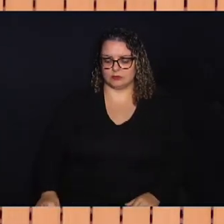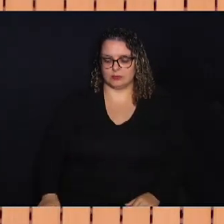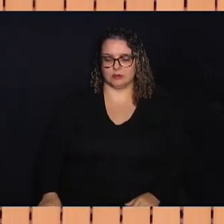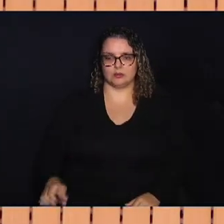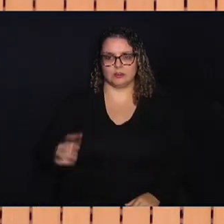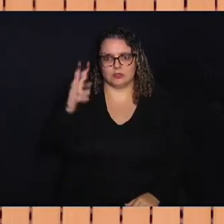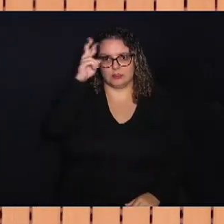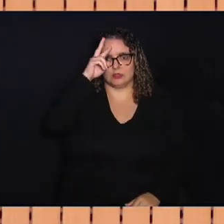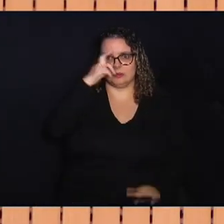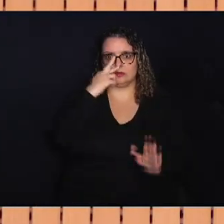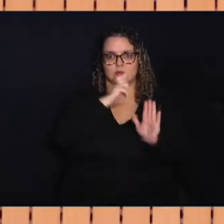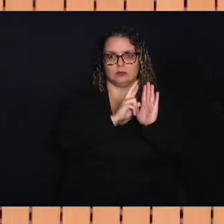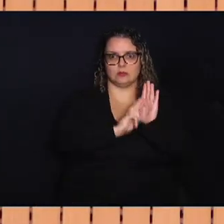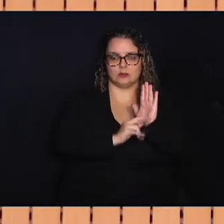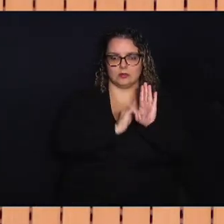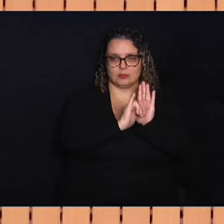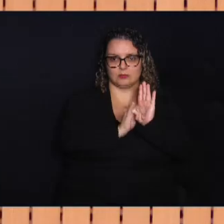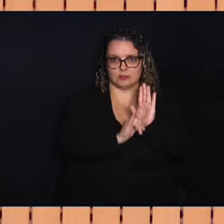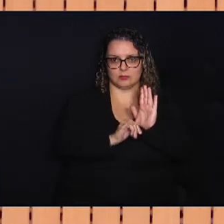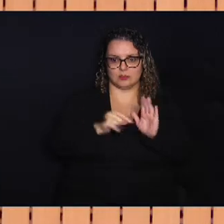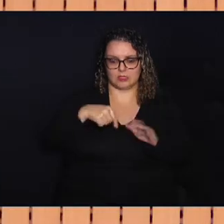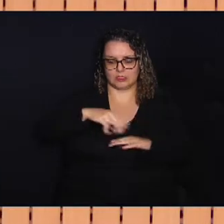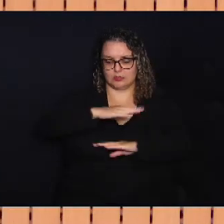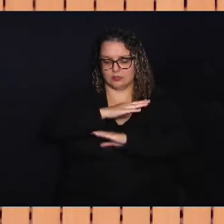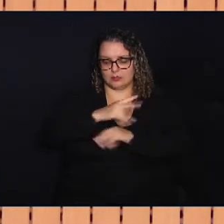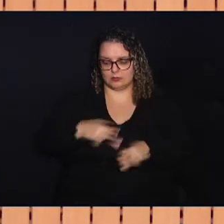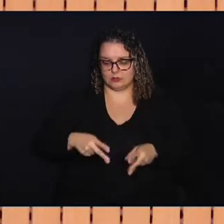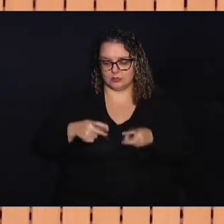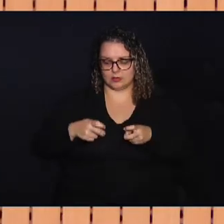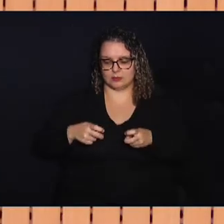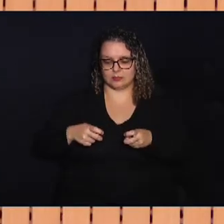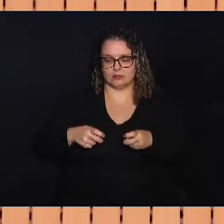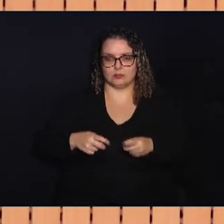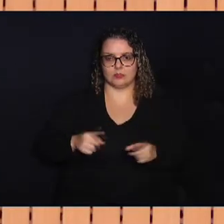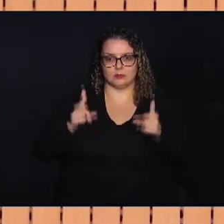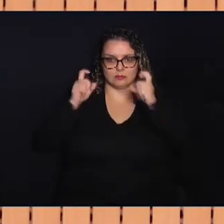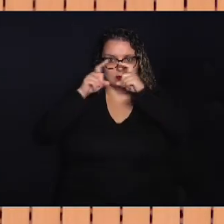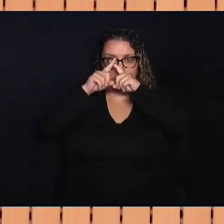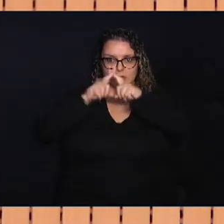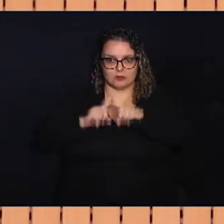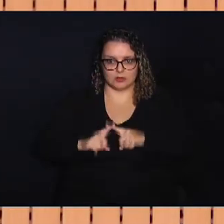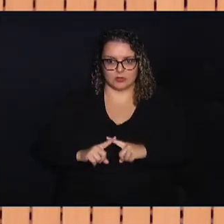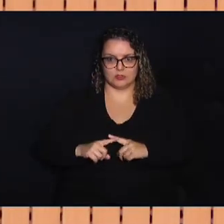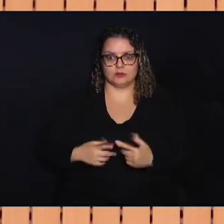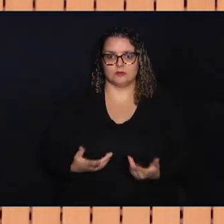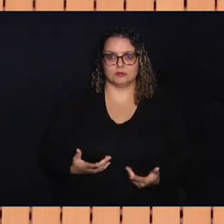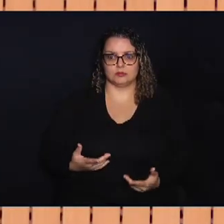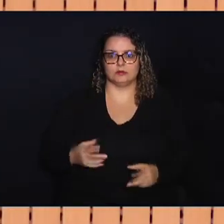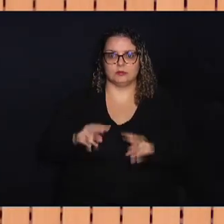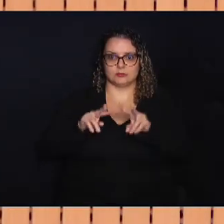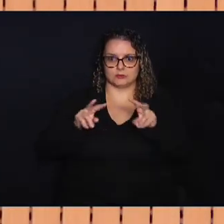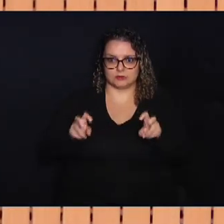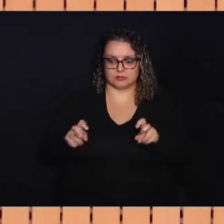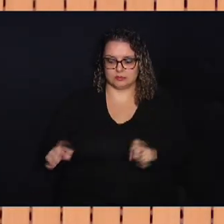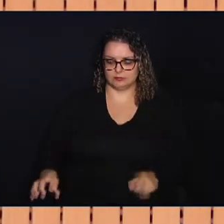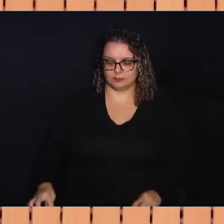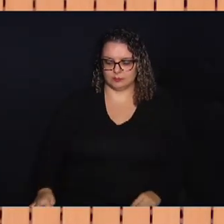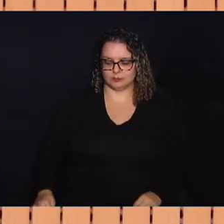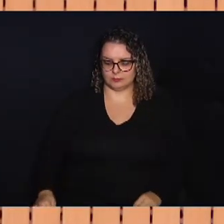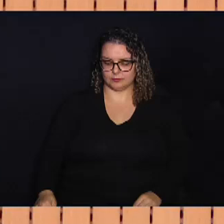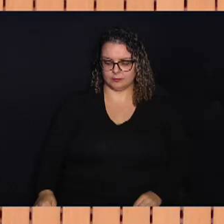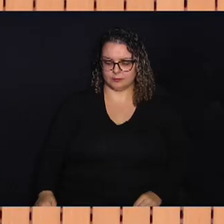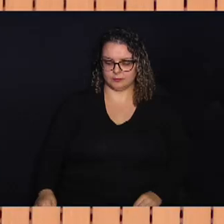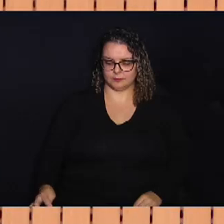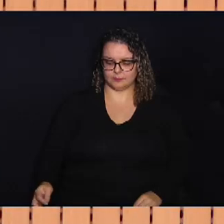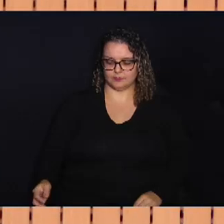nessa casa, nós percebemos a complexidade desse tema, partindo